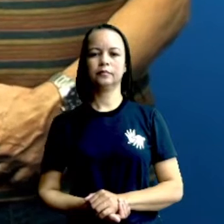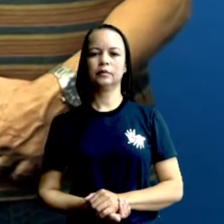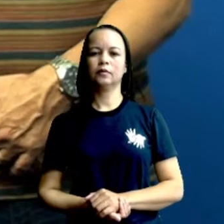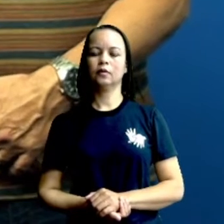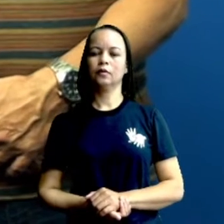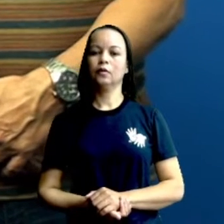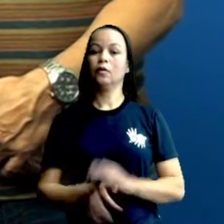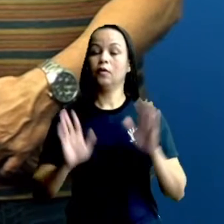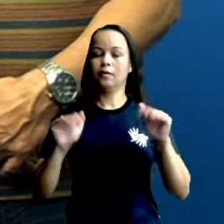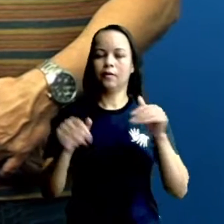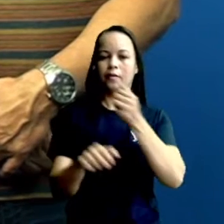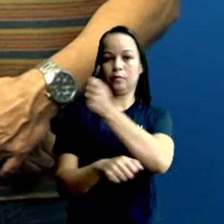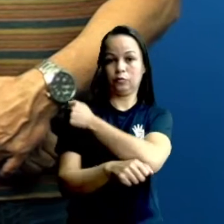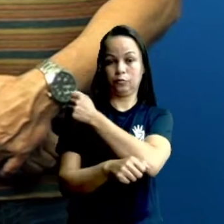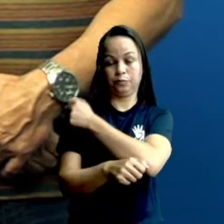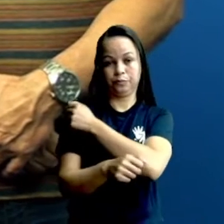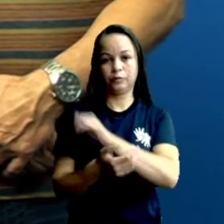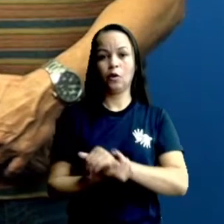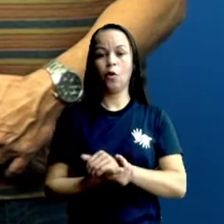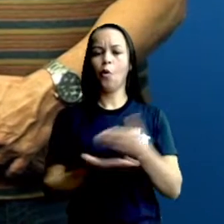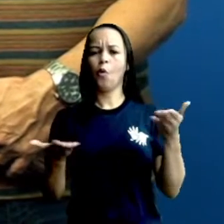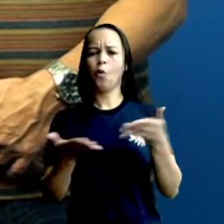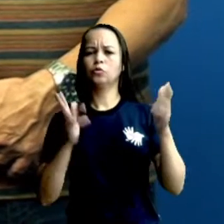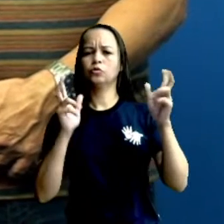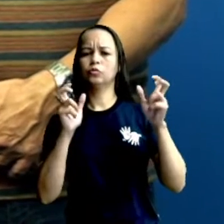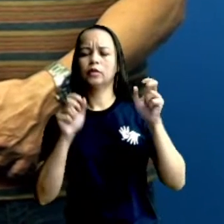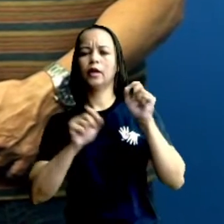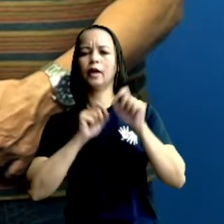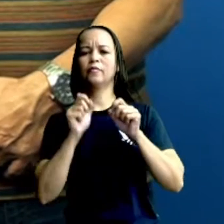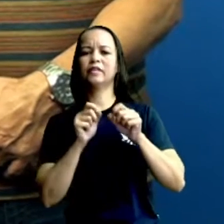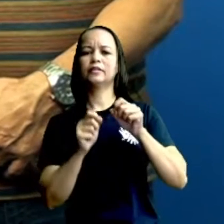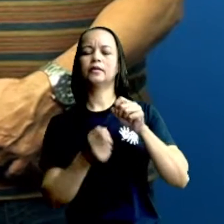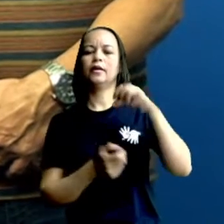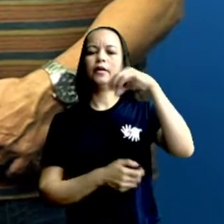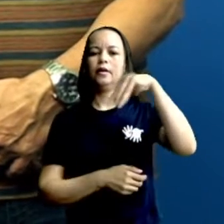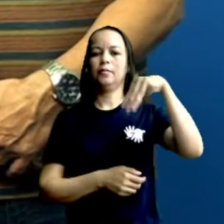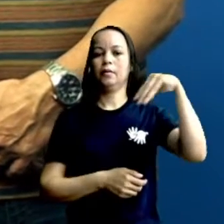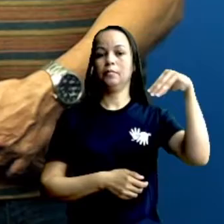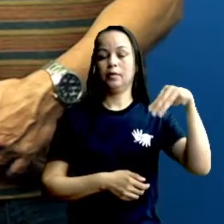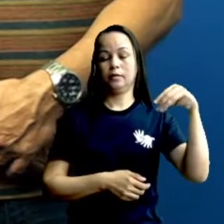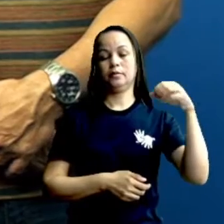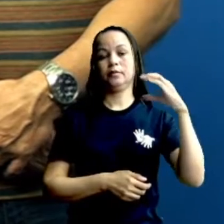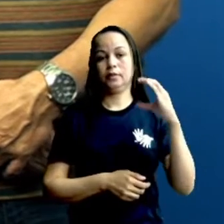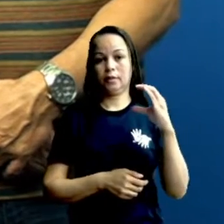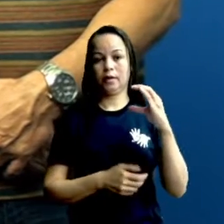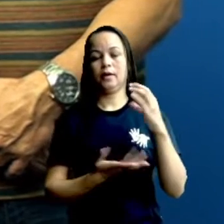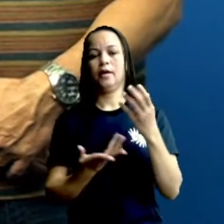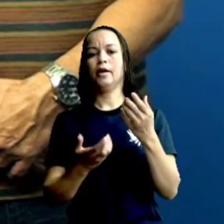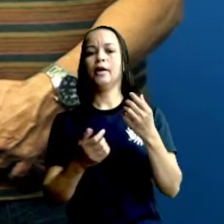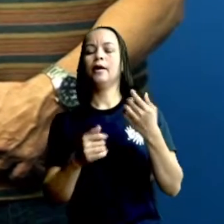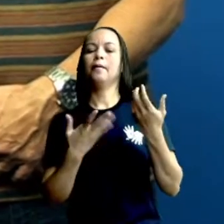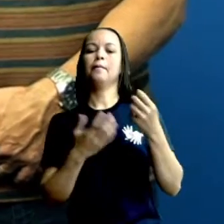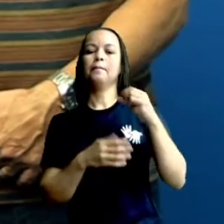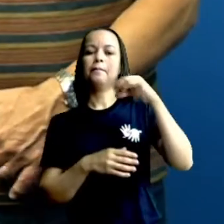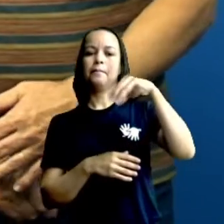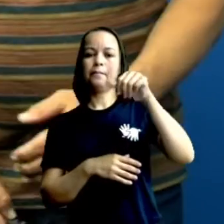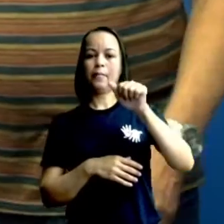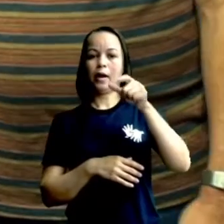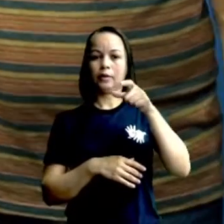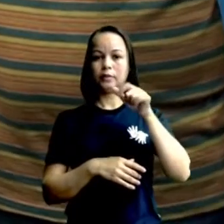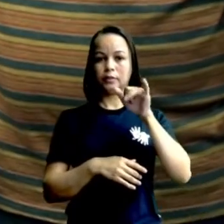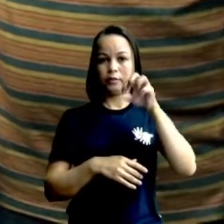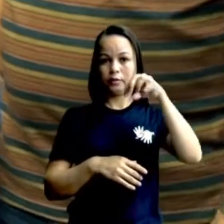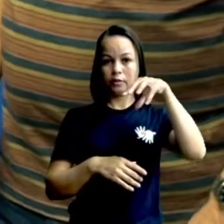Olá pessoal, hoje vamos ter aula sobre MMC, mínimo múltiplo comum, e MDC, máximo